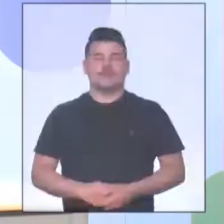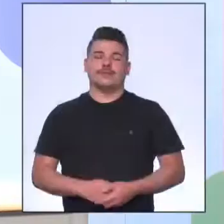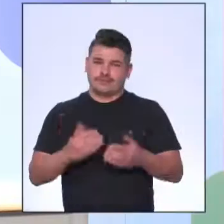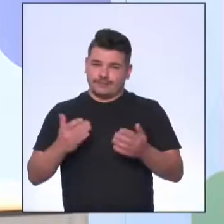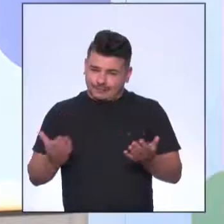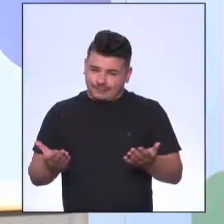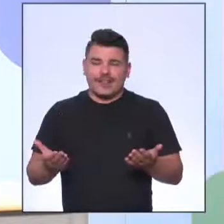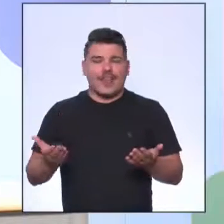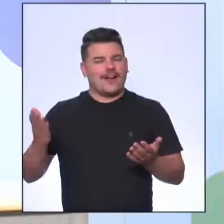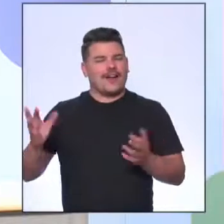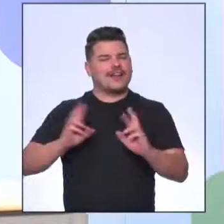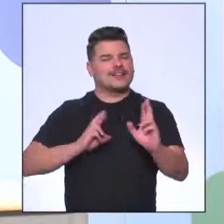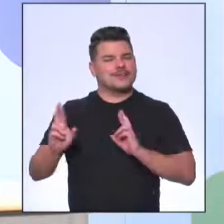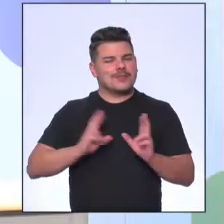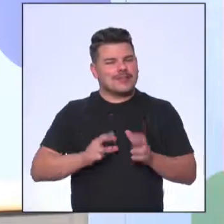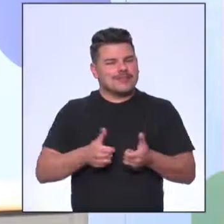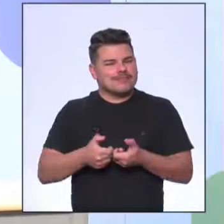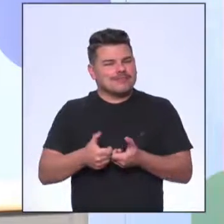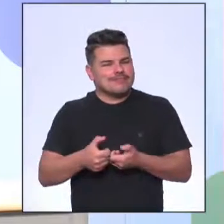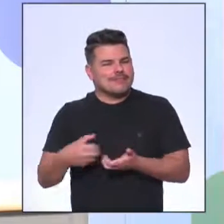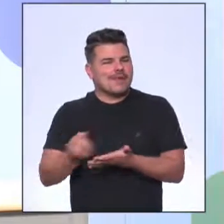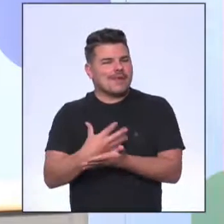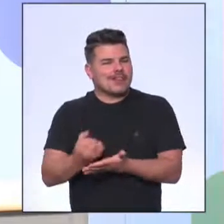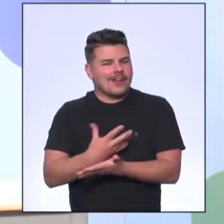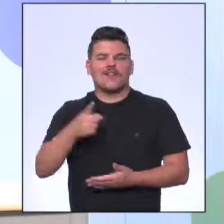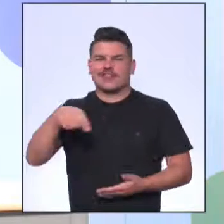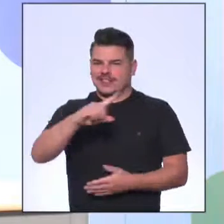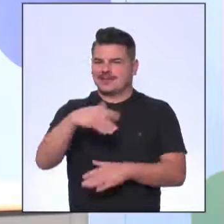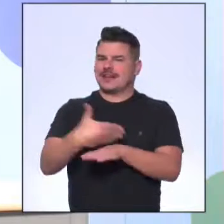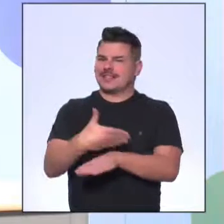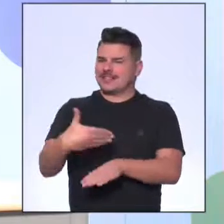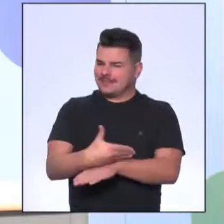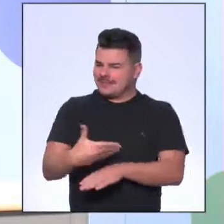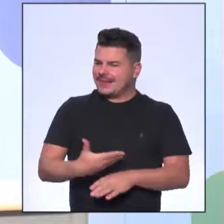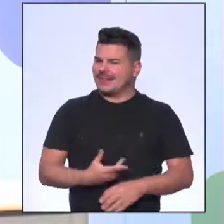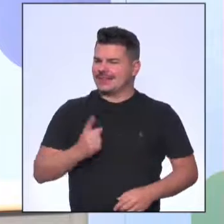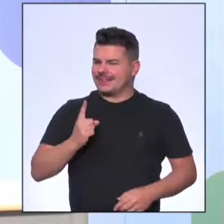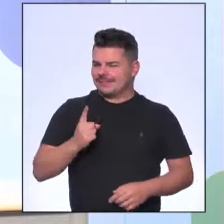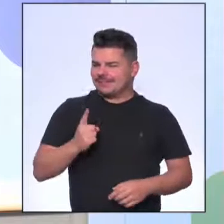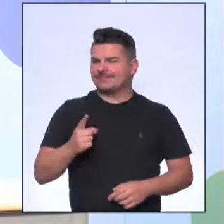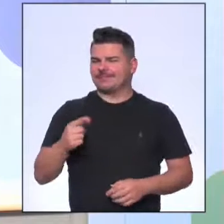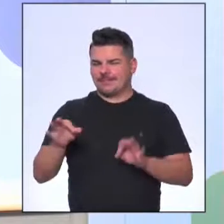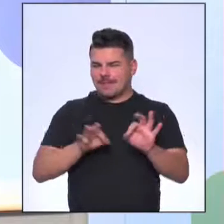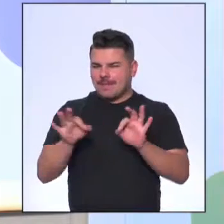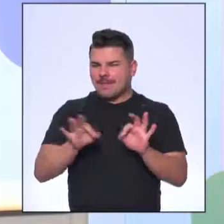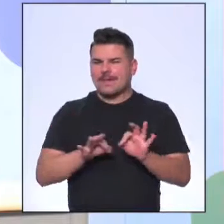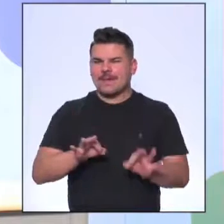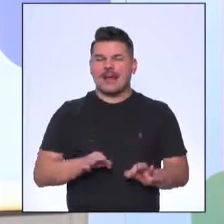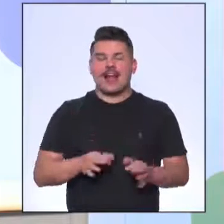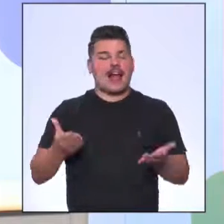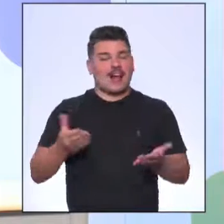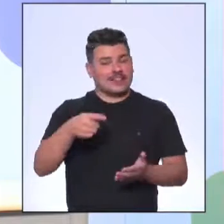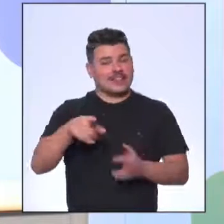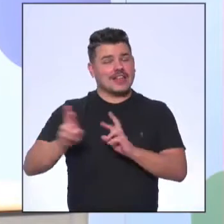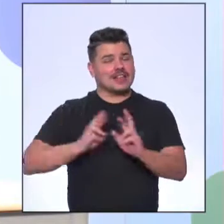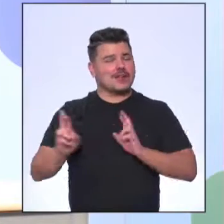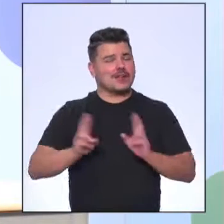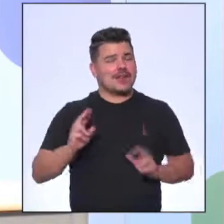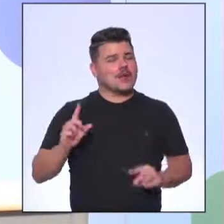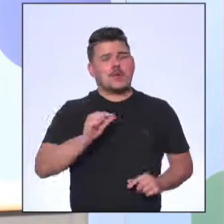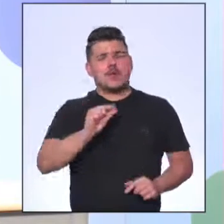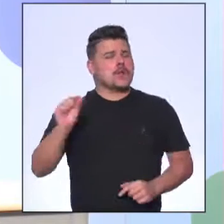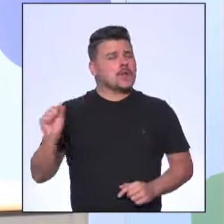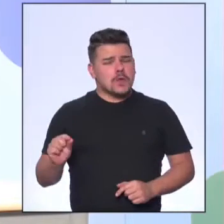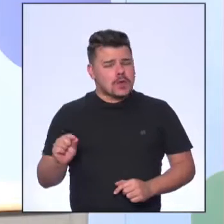Vamos lá para a resposta dos alunos, né? Estão participando bastante, estão bem ativos aqui no chat. E as respostas são as seguintes.